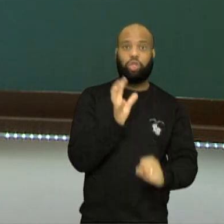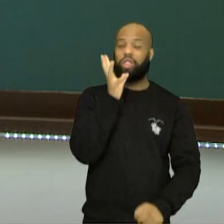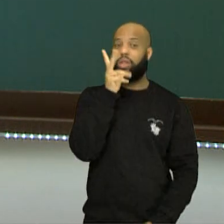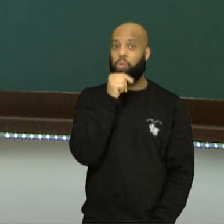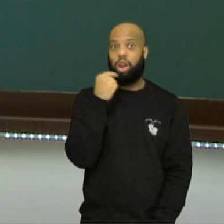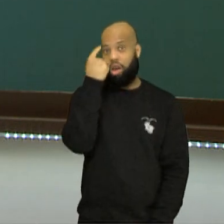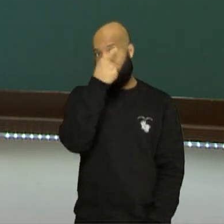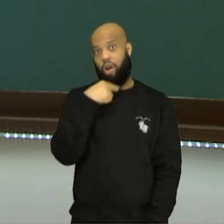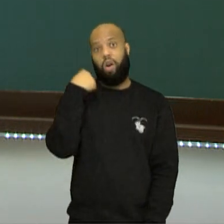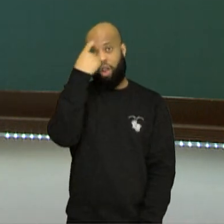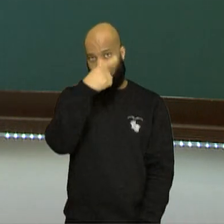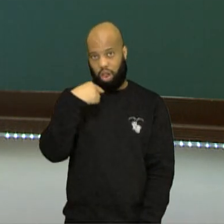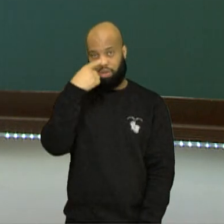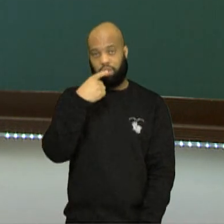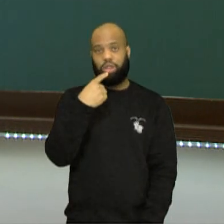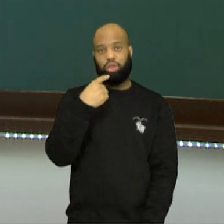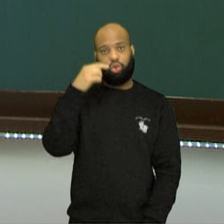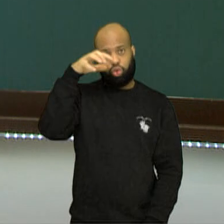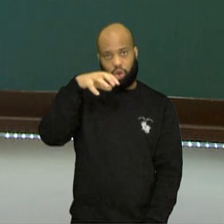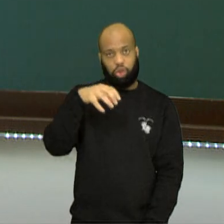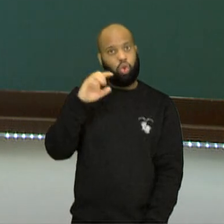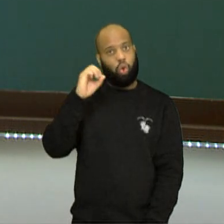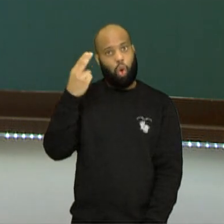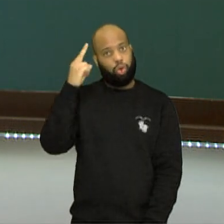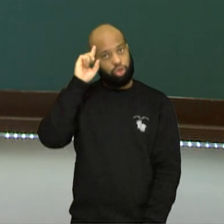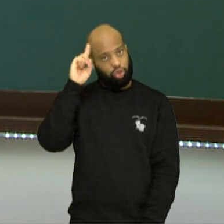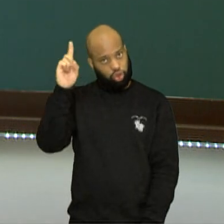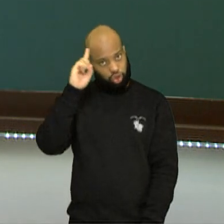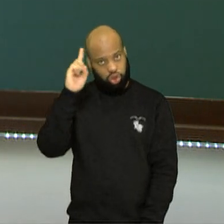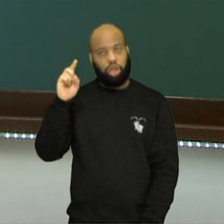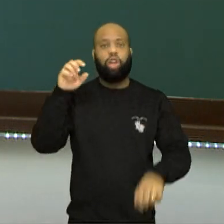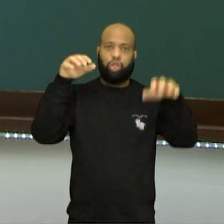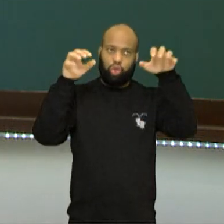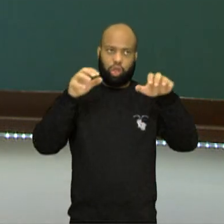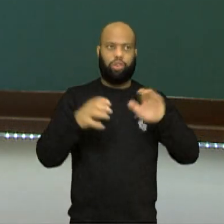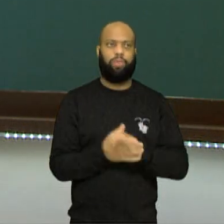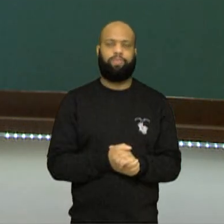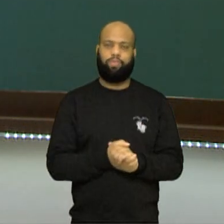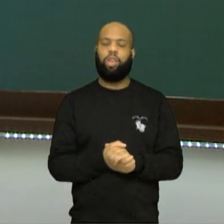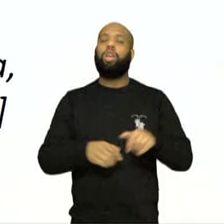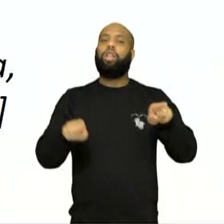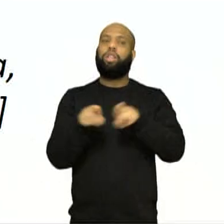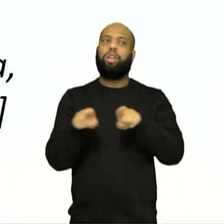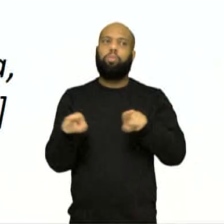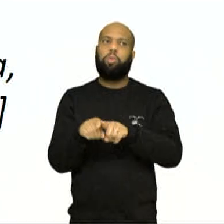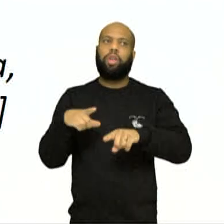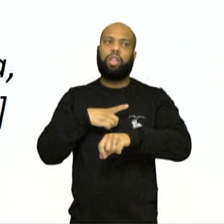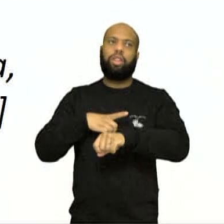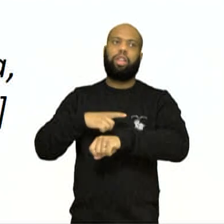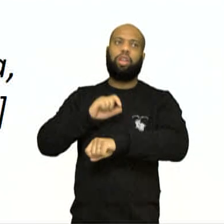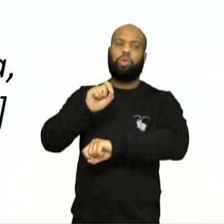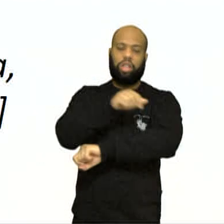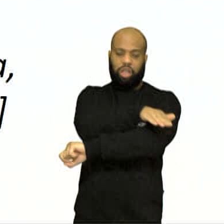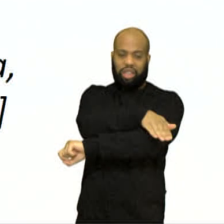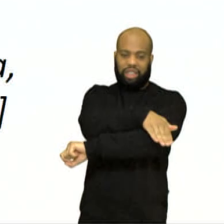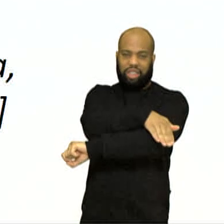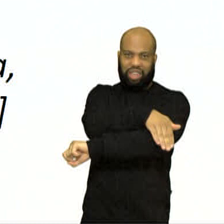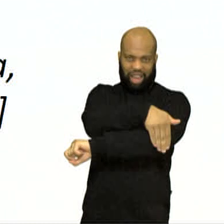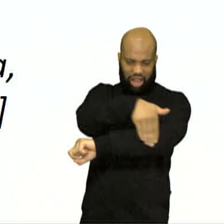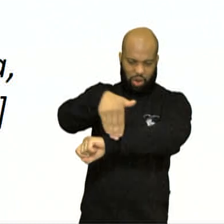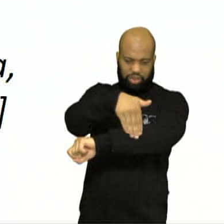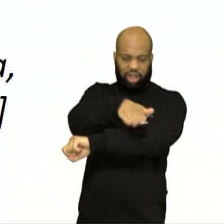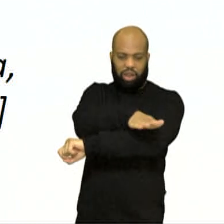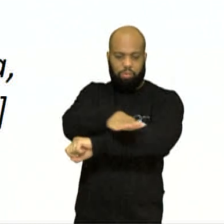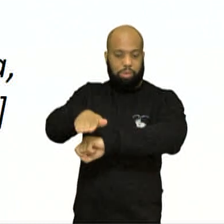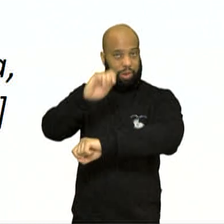por horas, por dias. Está mais impermeabilizado, ou seja, mais cimento,